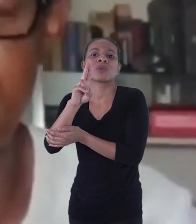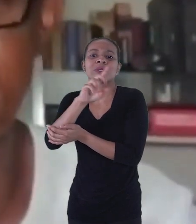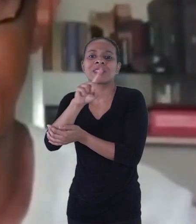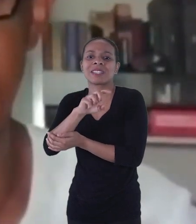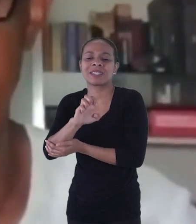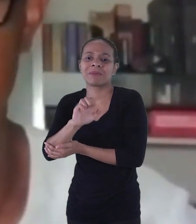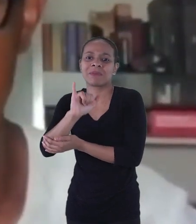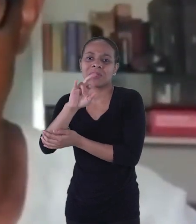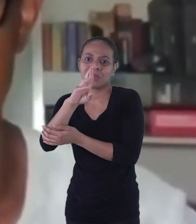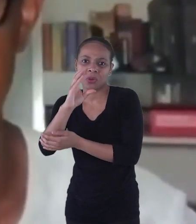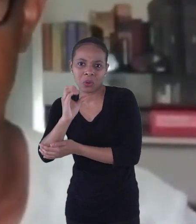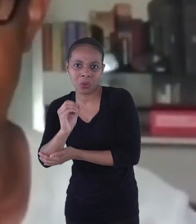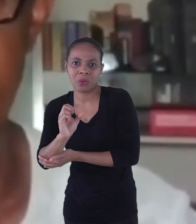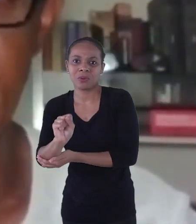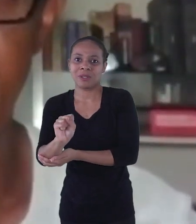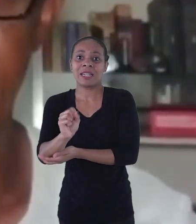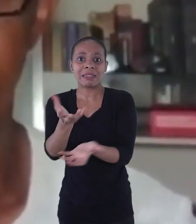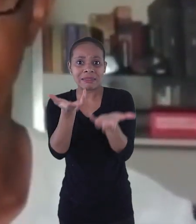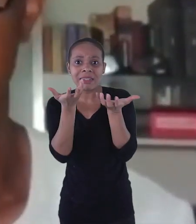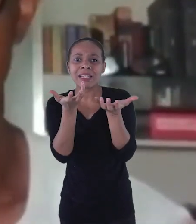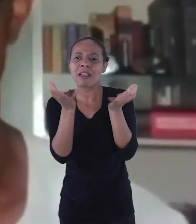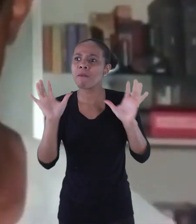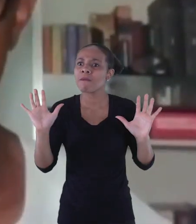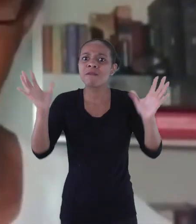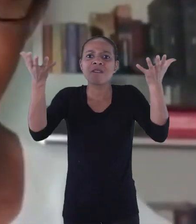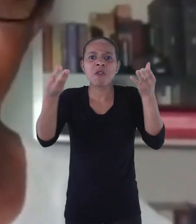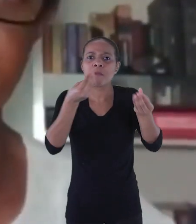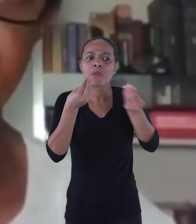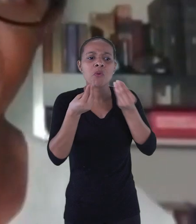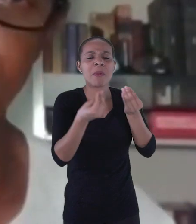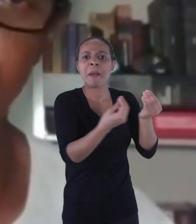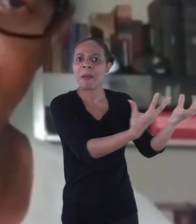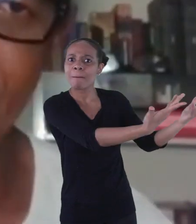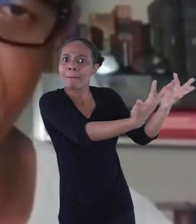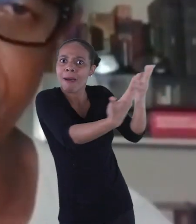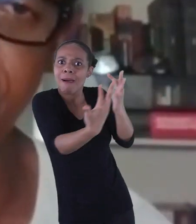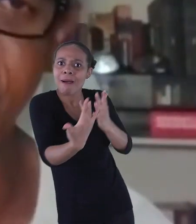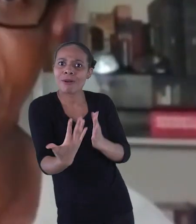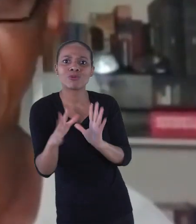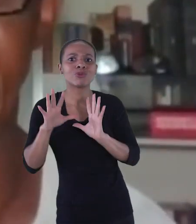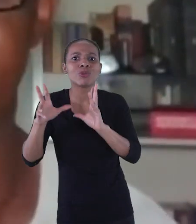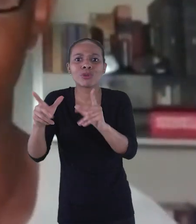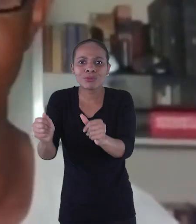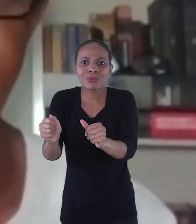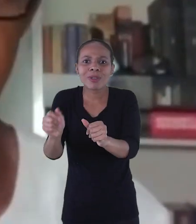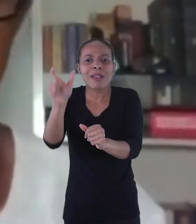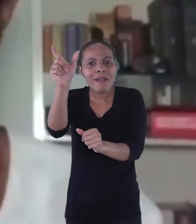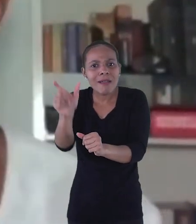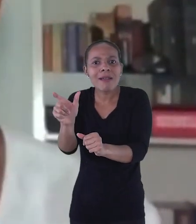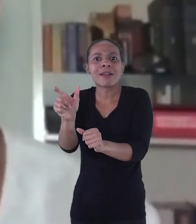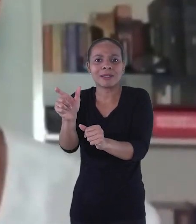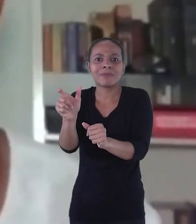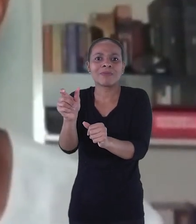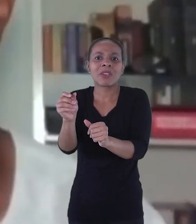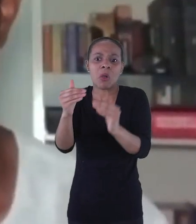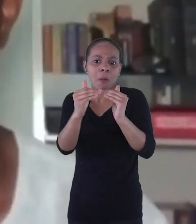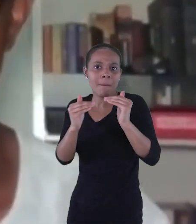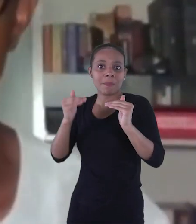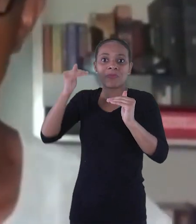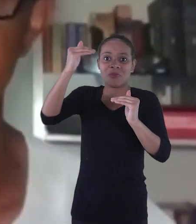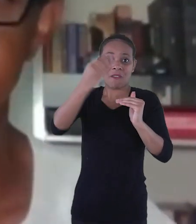todo mundo naquele momento. Então, a Carolina ela entrou num padrão de vida que ela não conseguiu